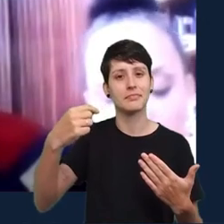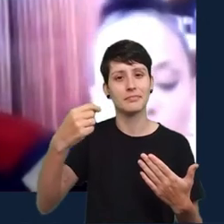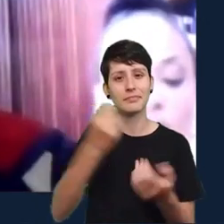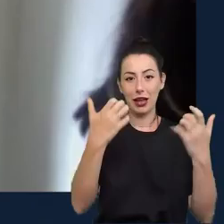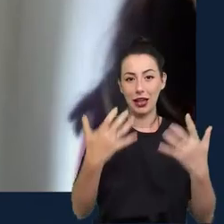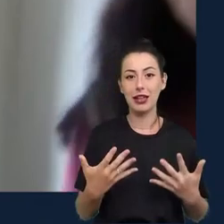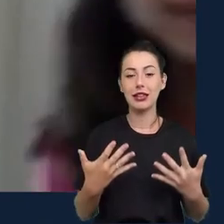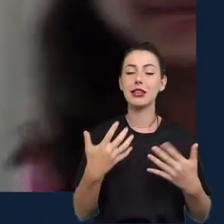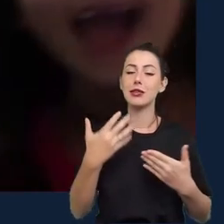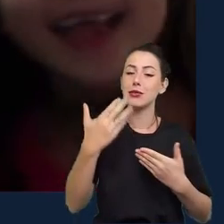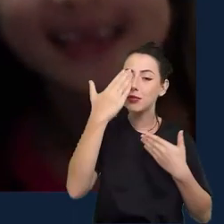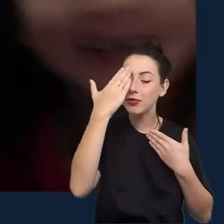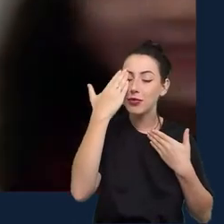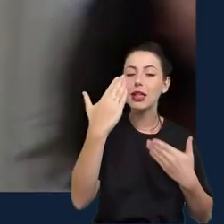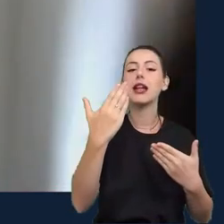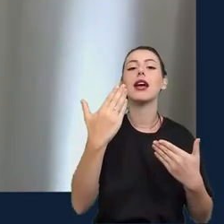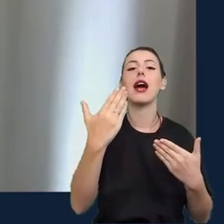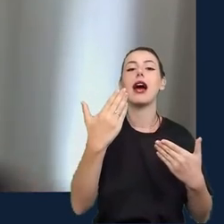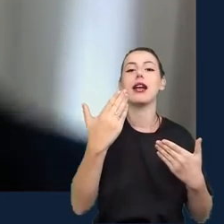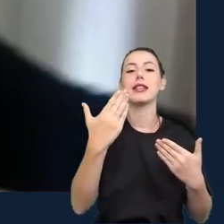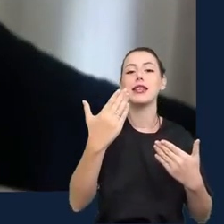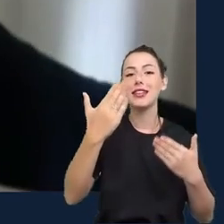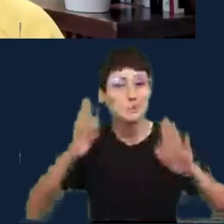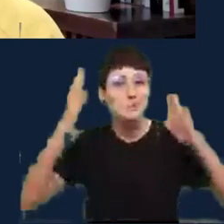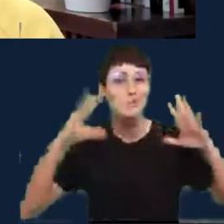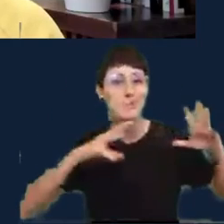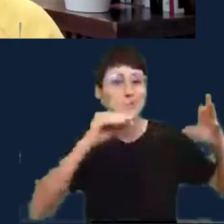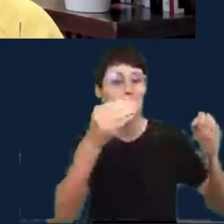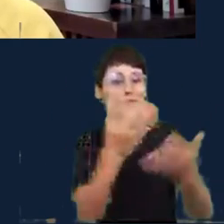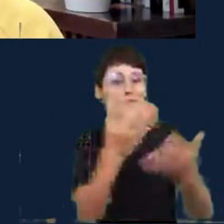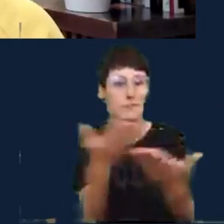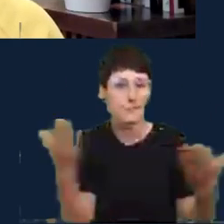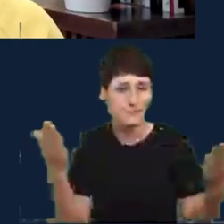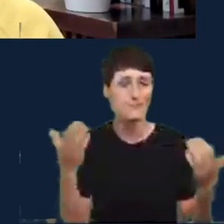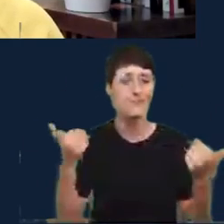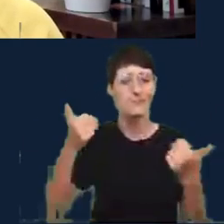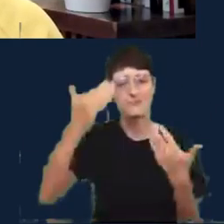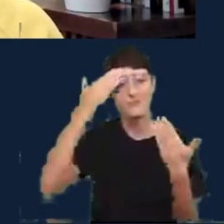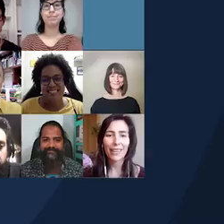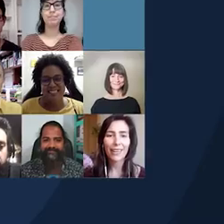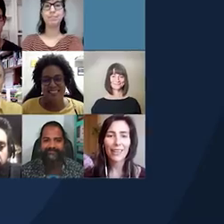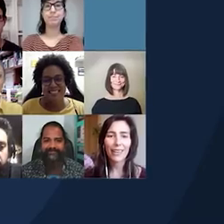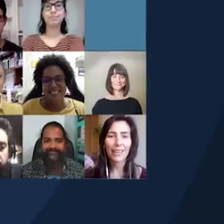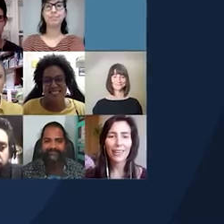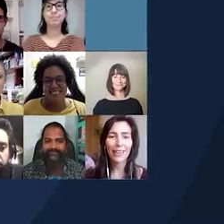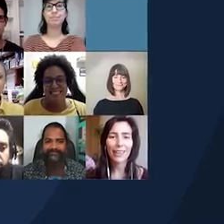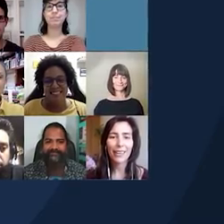emocionar. Obrigada. Valeu, o jornalismo vive.